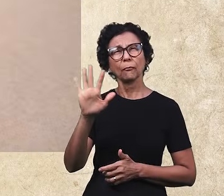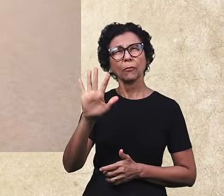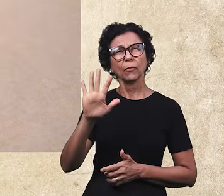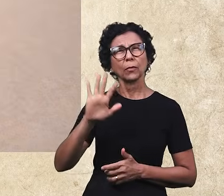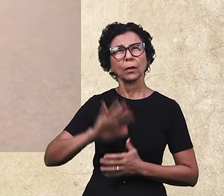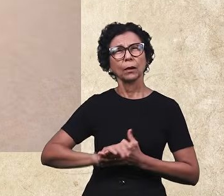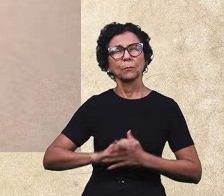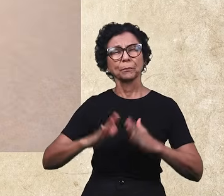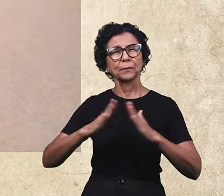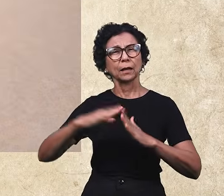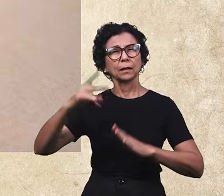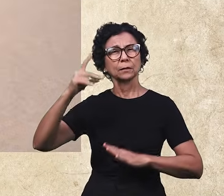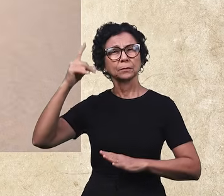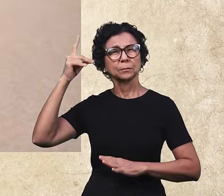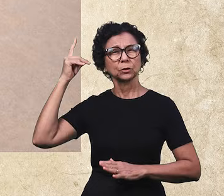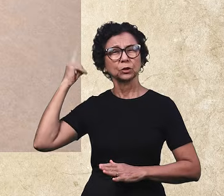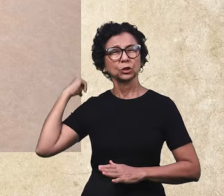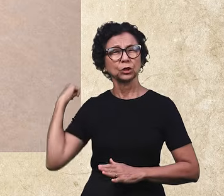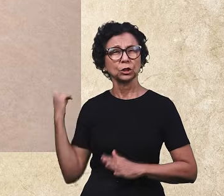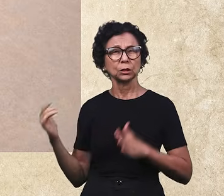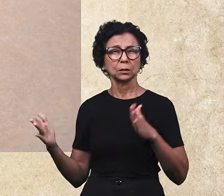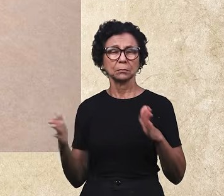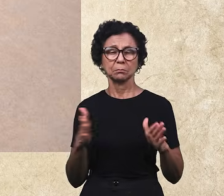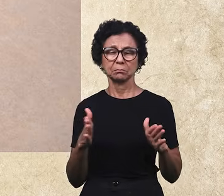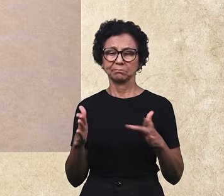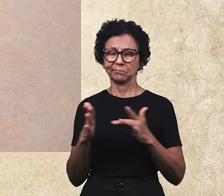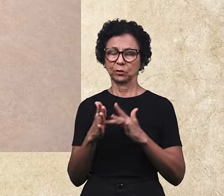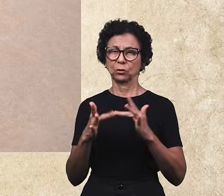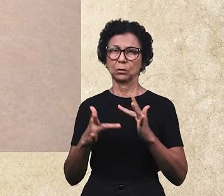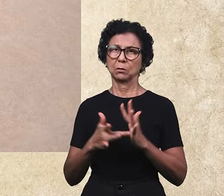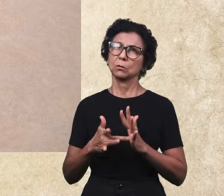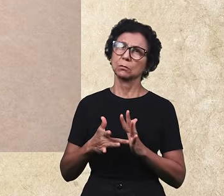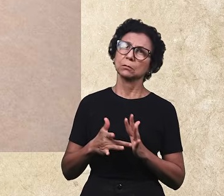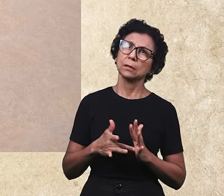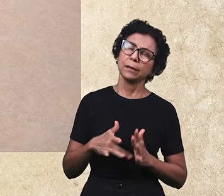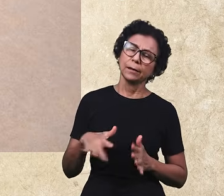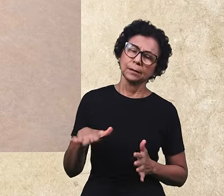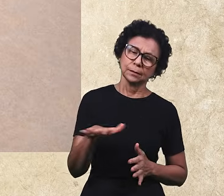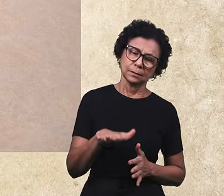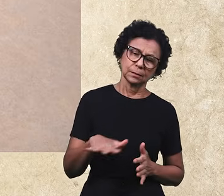casa dos tempos de Jesus, ali na região